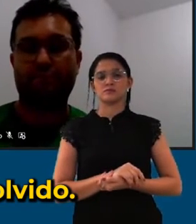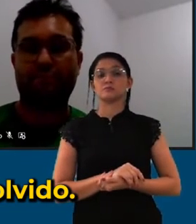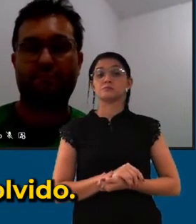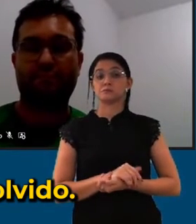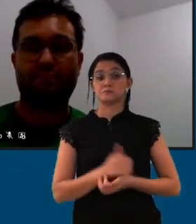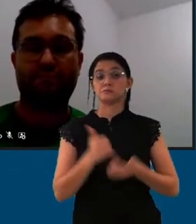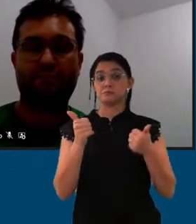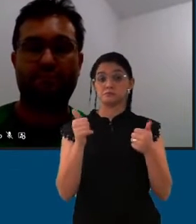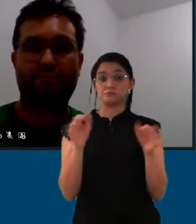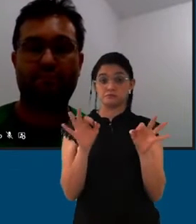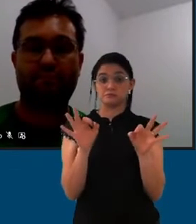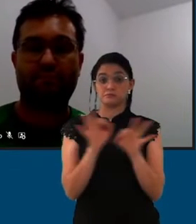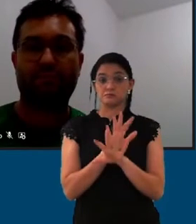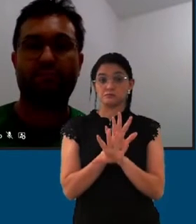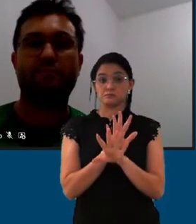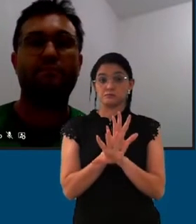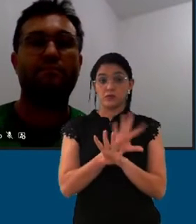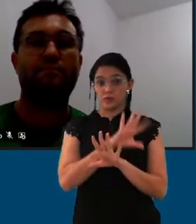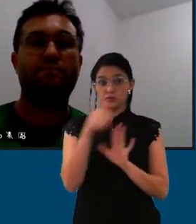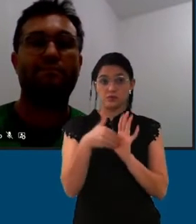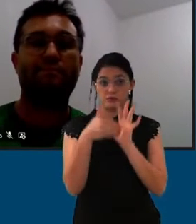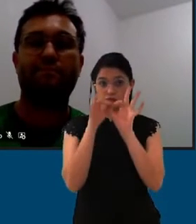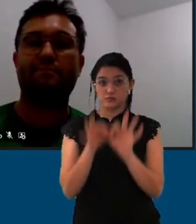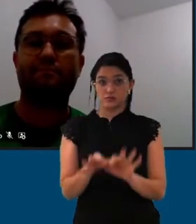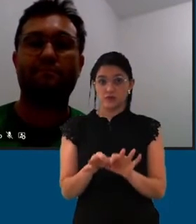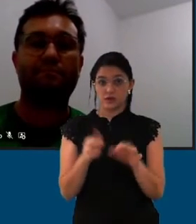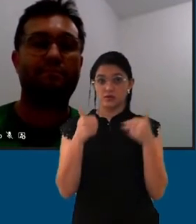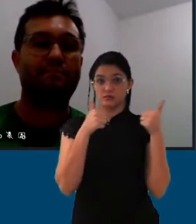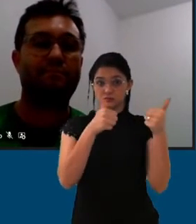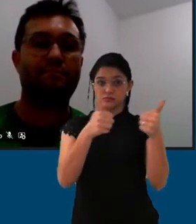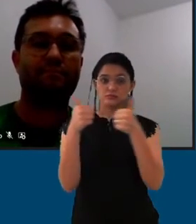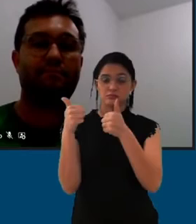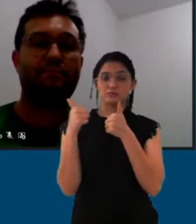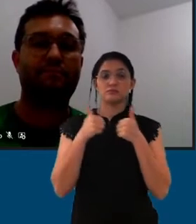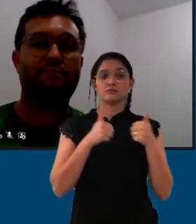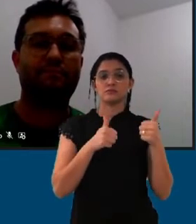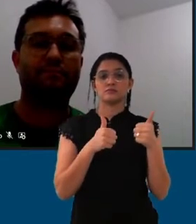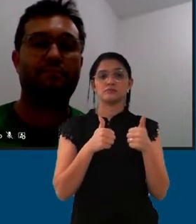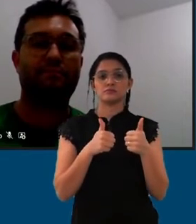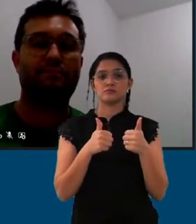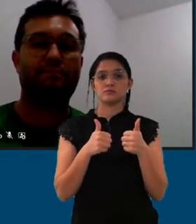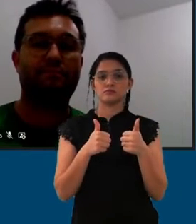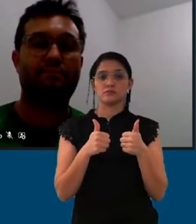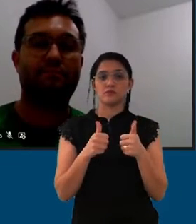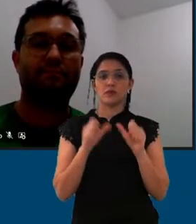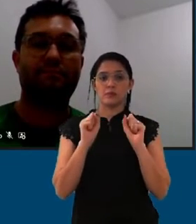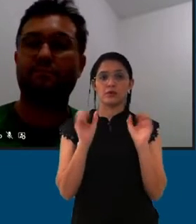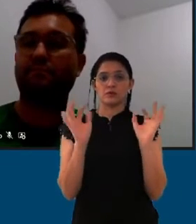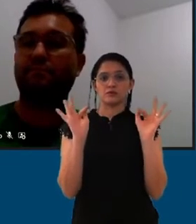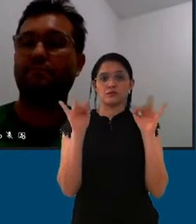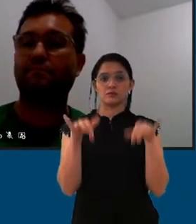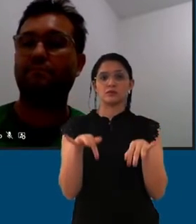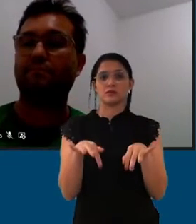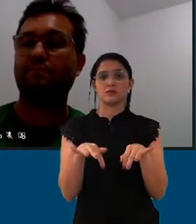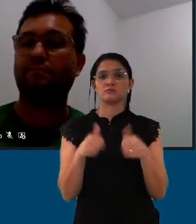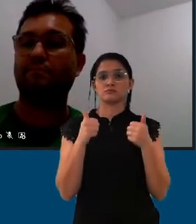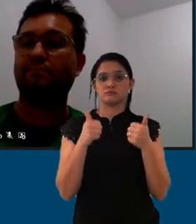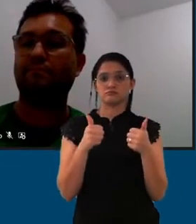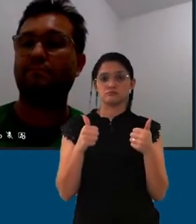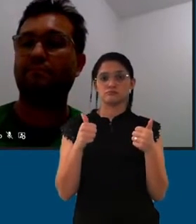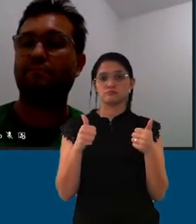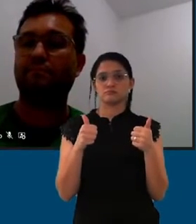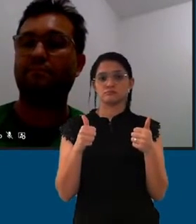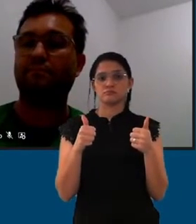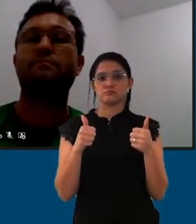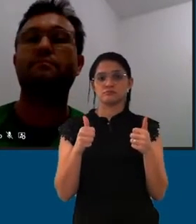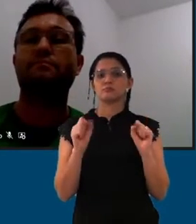está resolvido, está tudo certo aí, Aline? Já podemos, então, encerrar aí? Já podemos